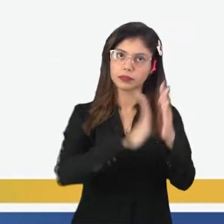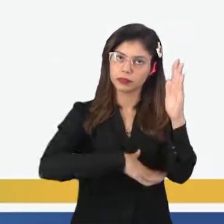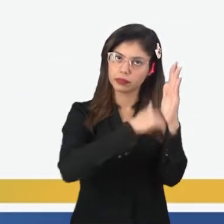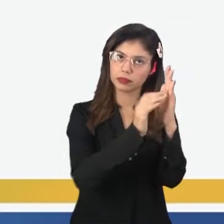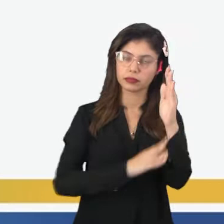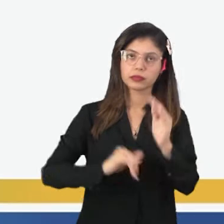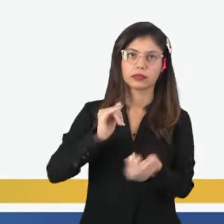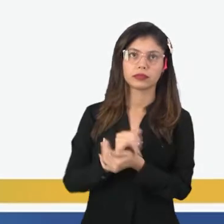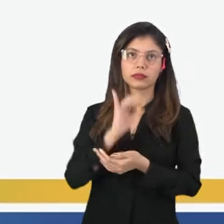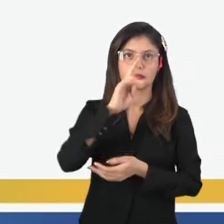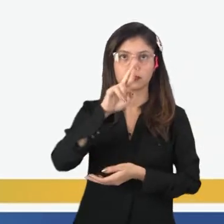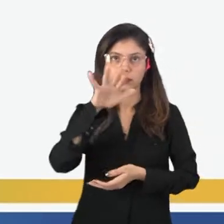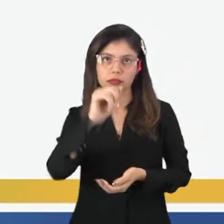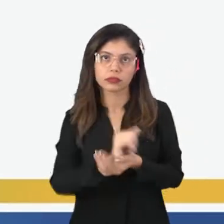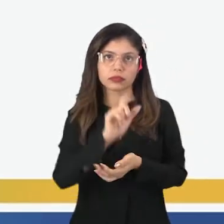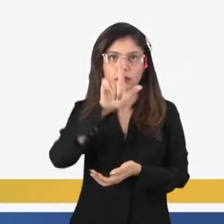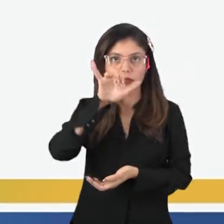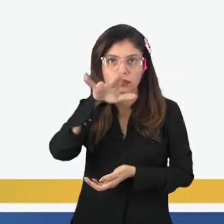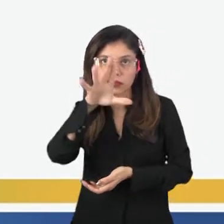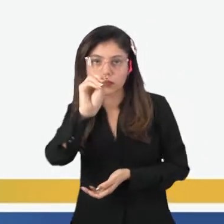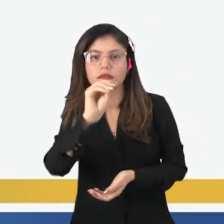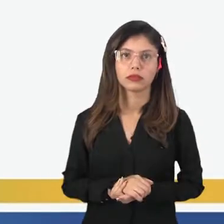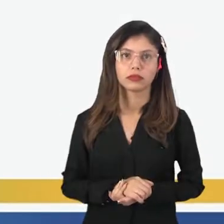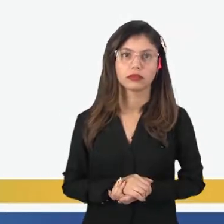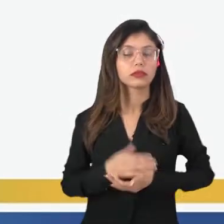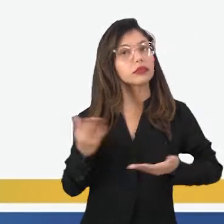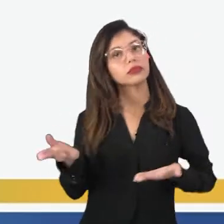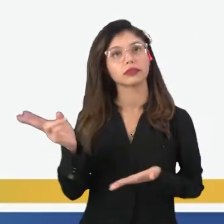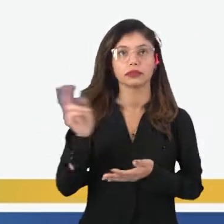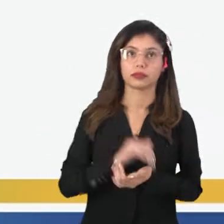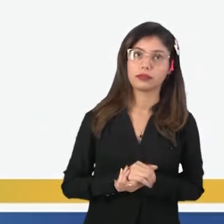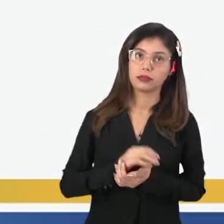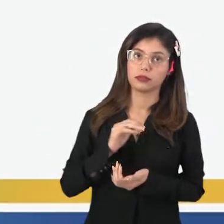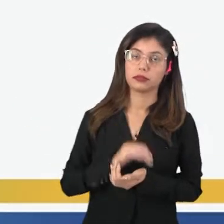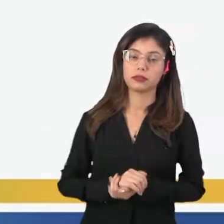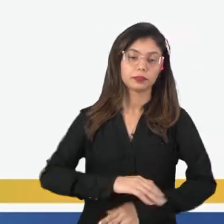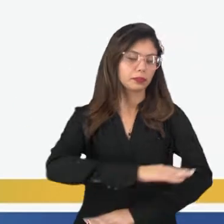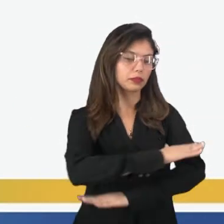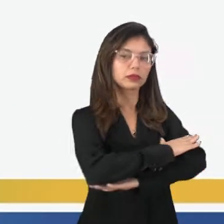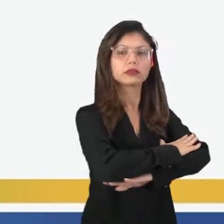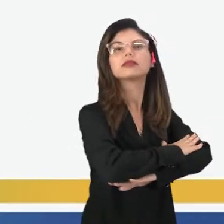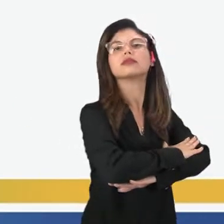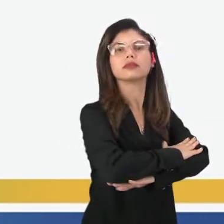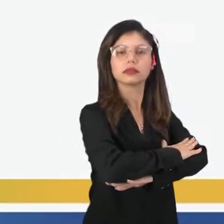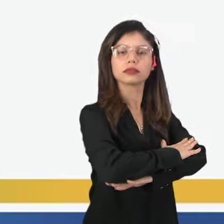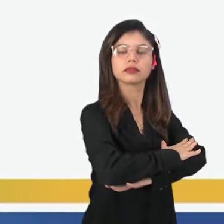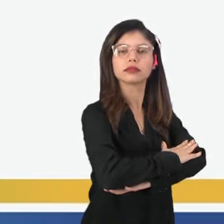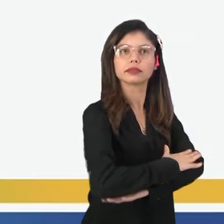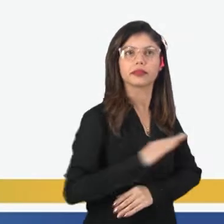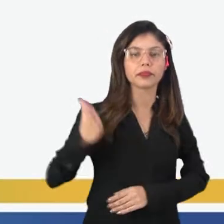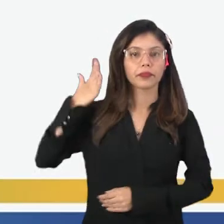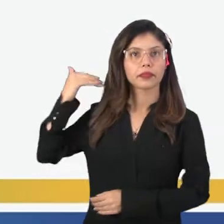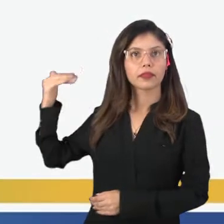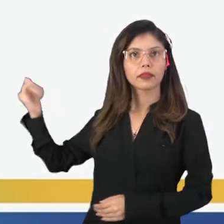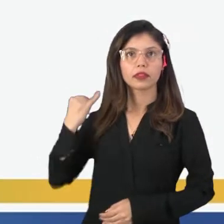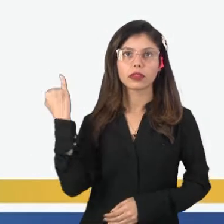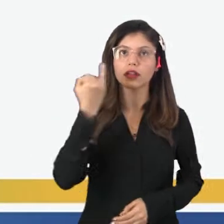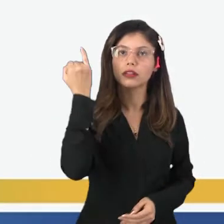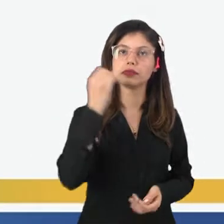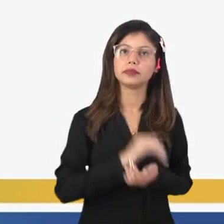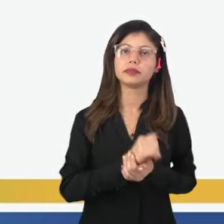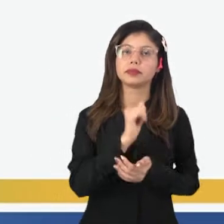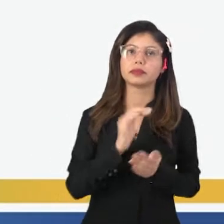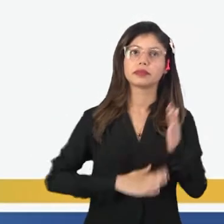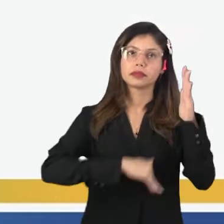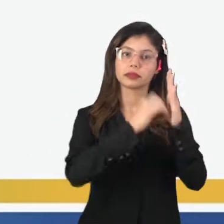arte feita pelo italiano Leonardo da Vinci. Mona Lisa é quase que certamente a mais famosa e importante obra